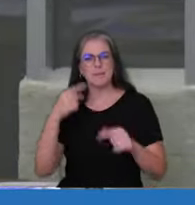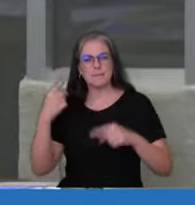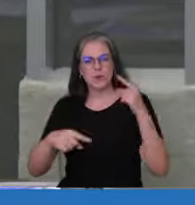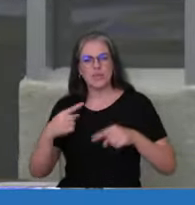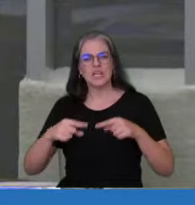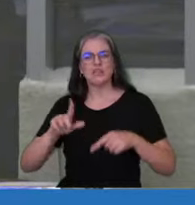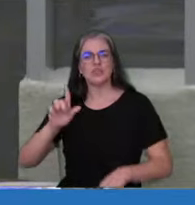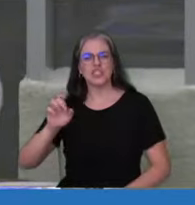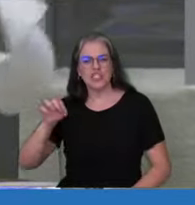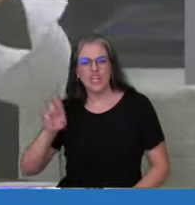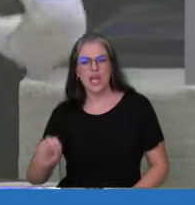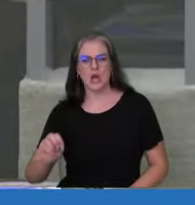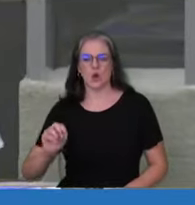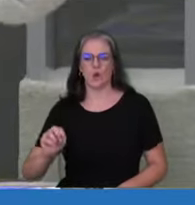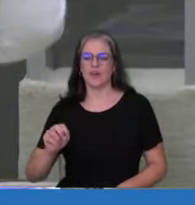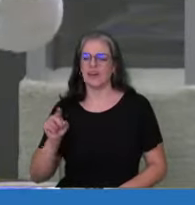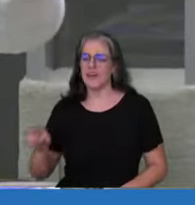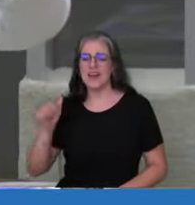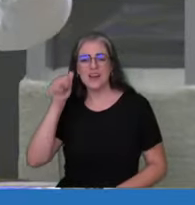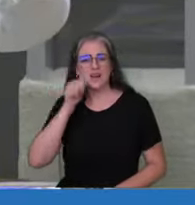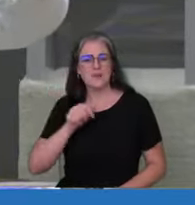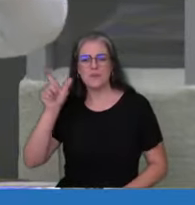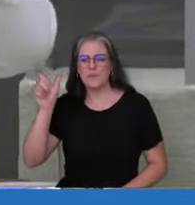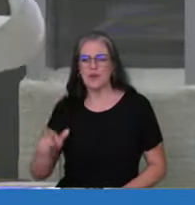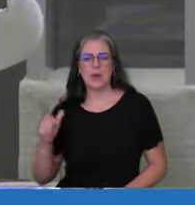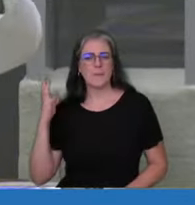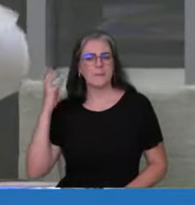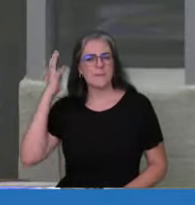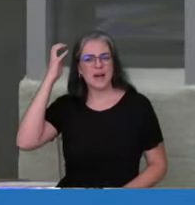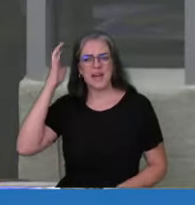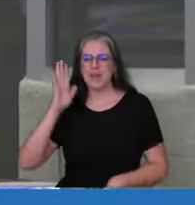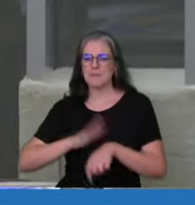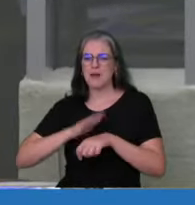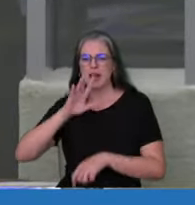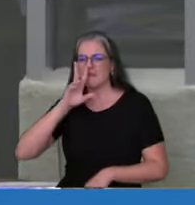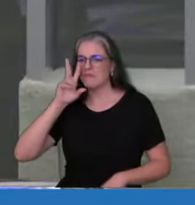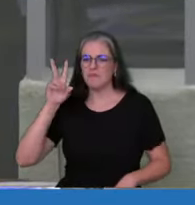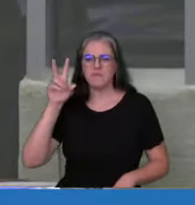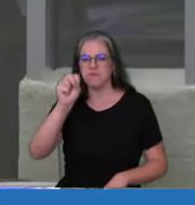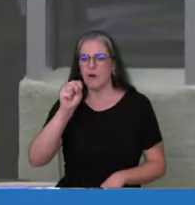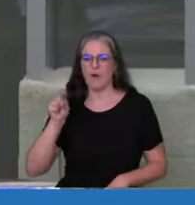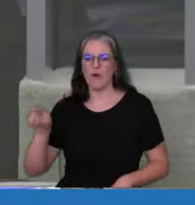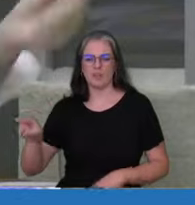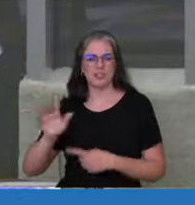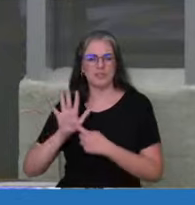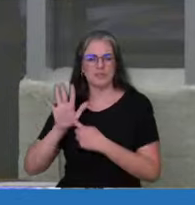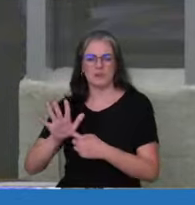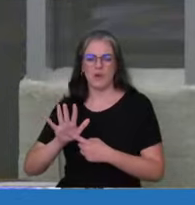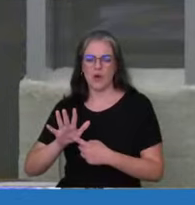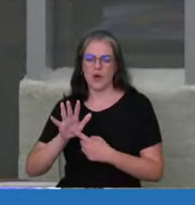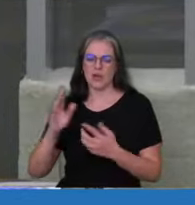E Marielle foi a expressão mais contundente dessa agressão e dessa violência. E para nós são trazidos